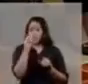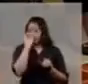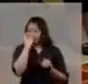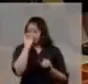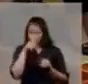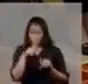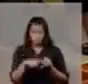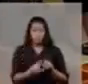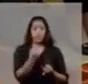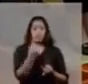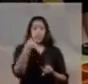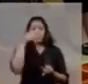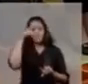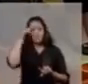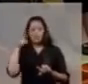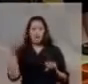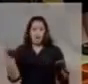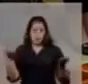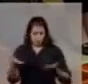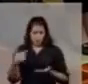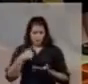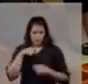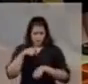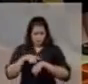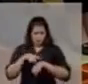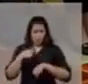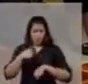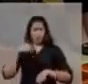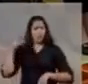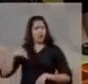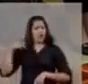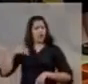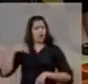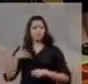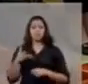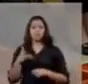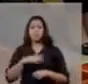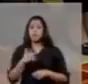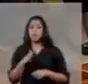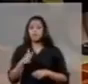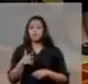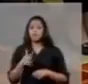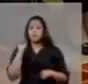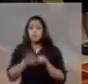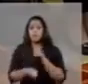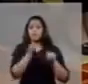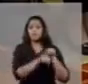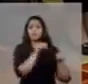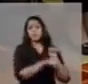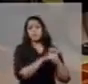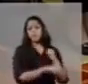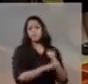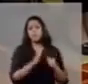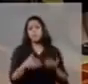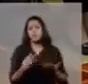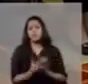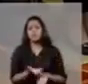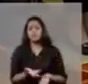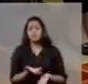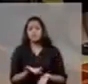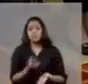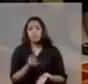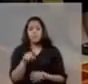Portanto, nesse período que eu estou importunando Vossas Excelências com a minha sustentação, dá uma ideia da carnificina que terá ocorrido nesses